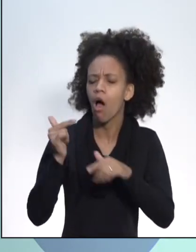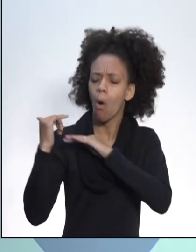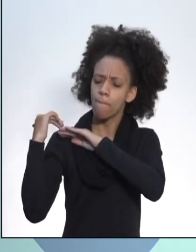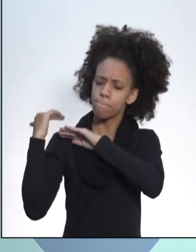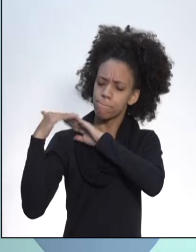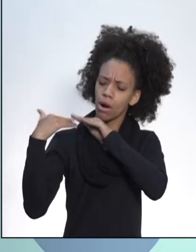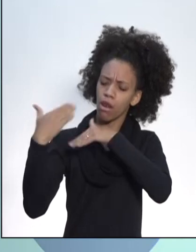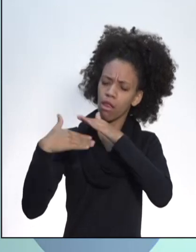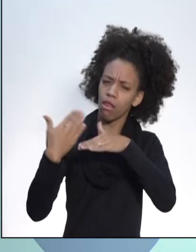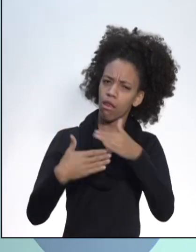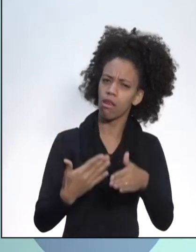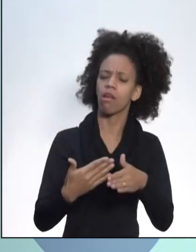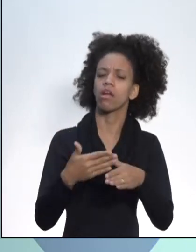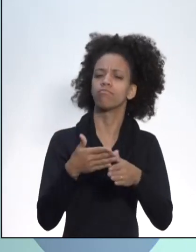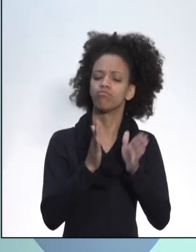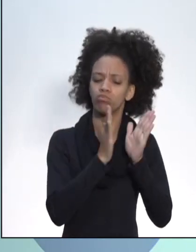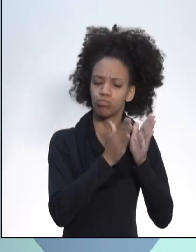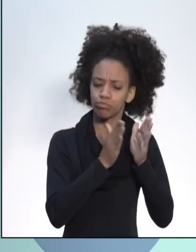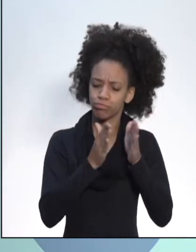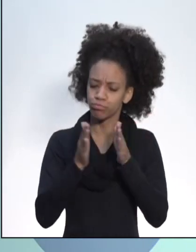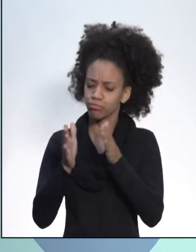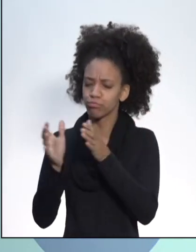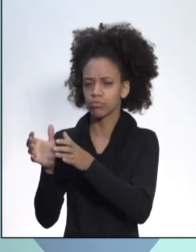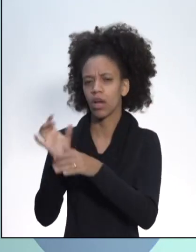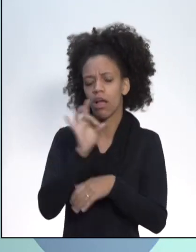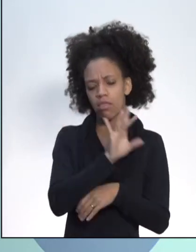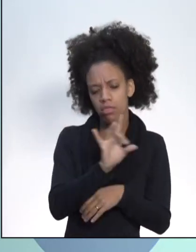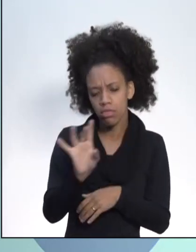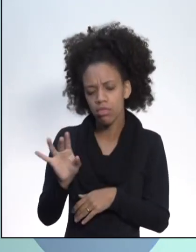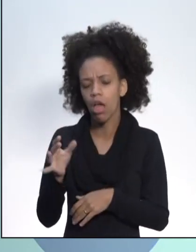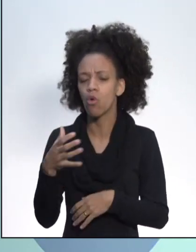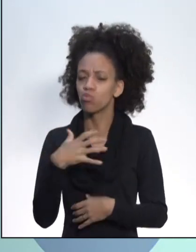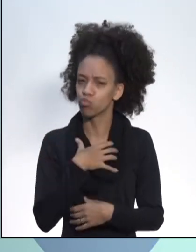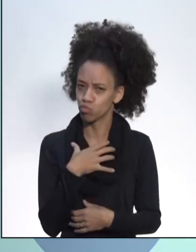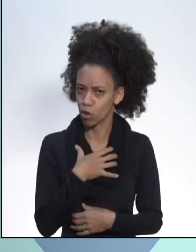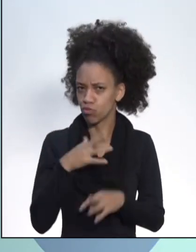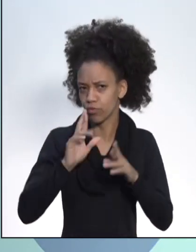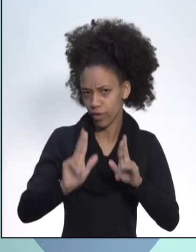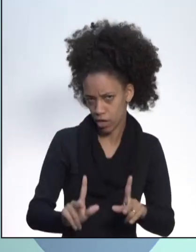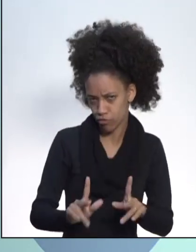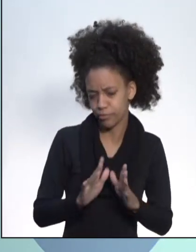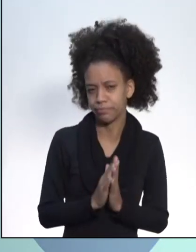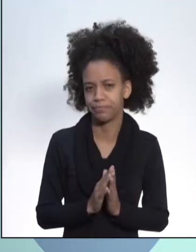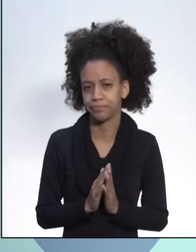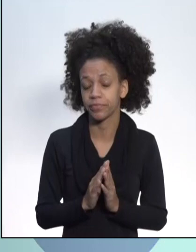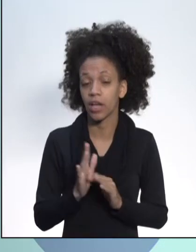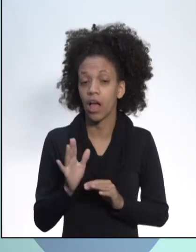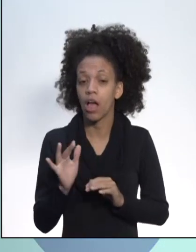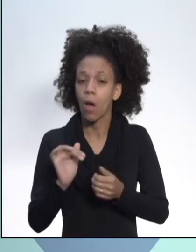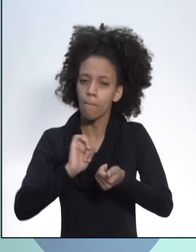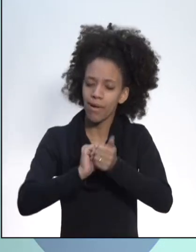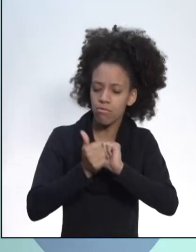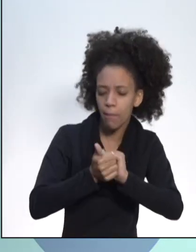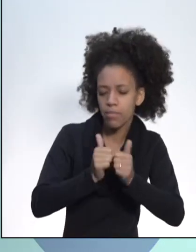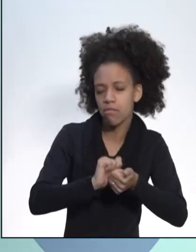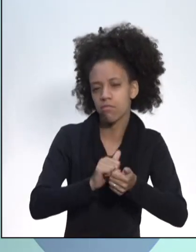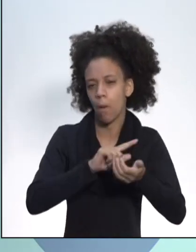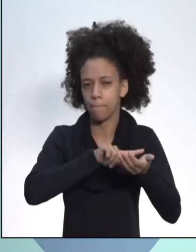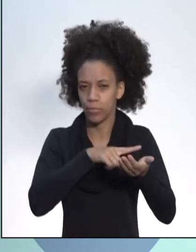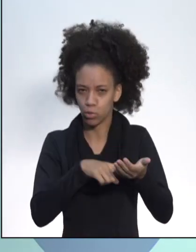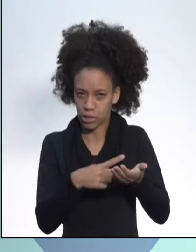todo cada uma delas de alguma forma. Aqui a gente fez algumas adequações para o caderno